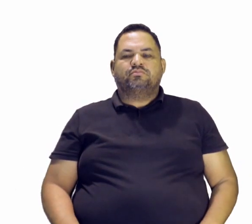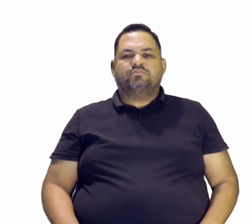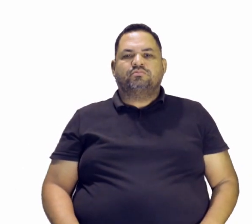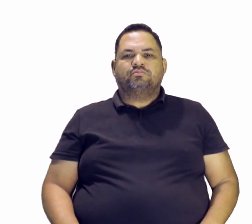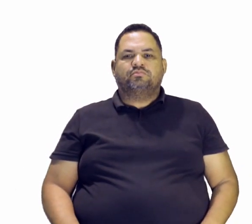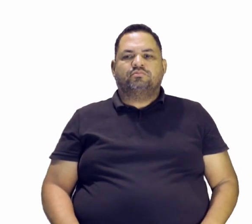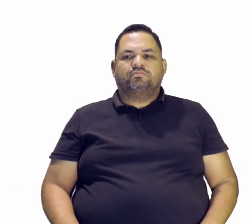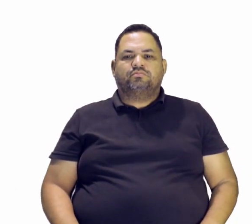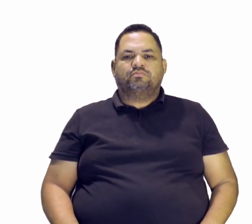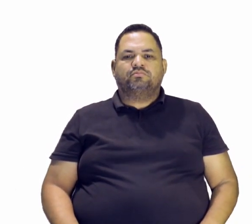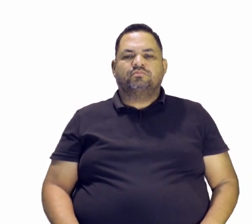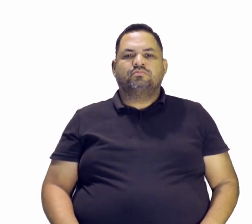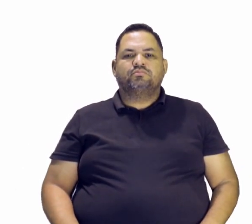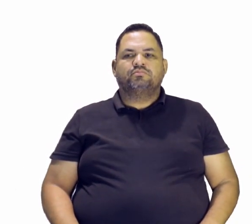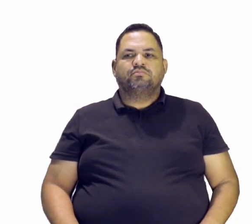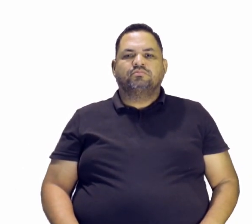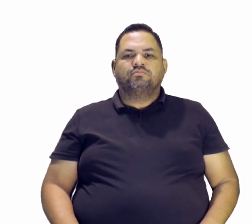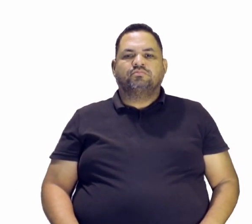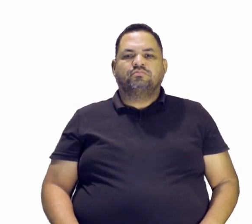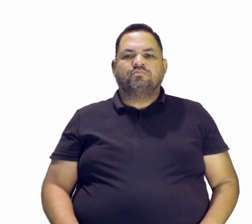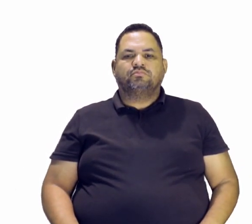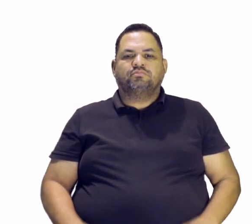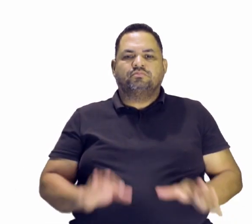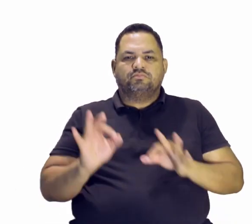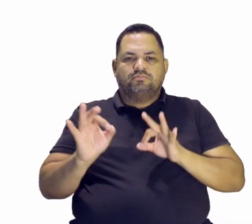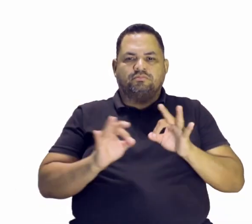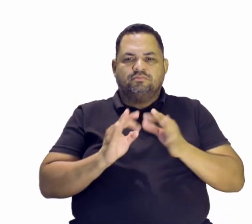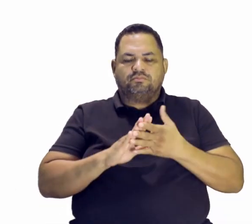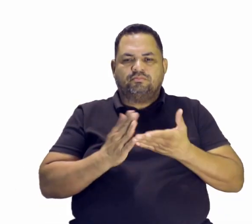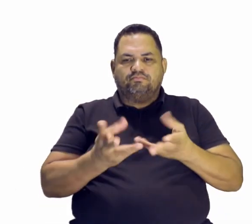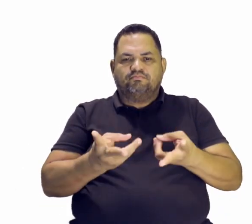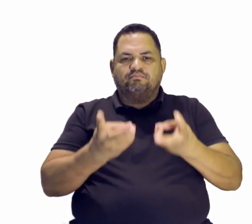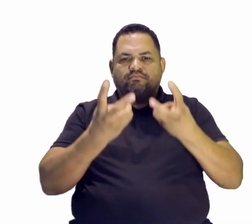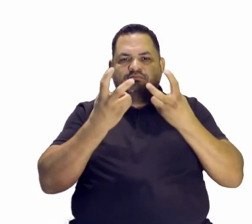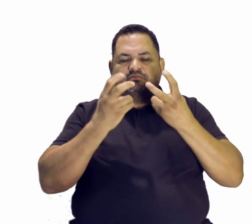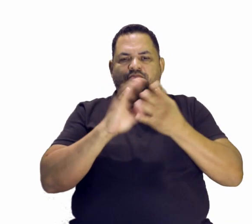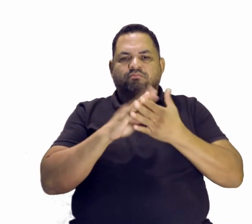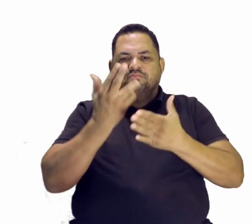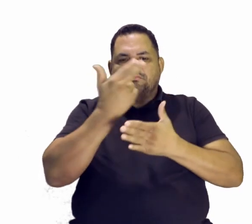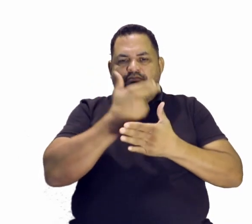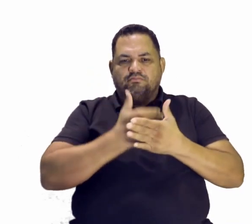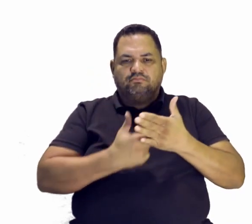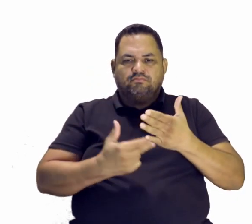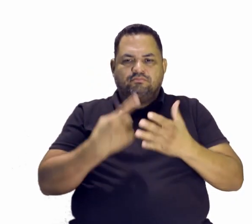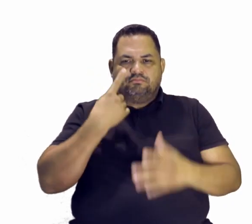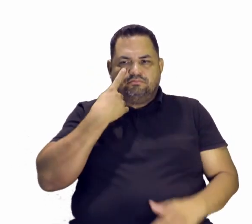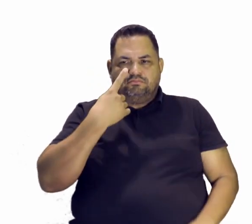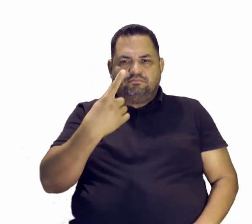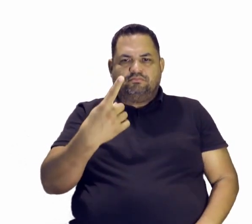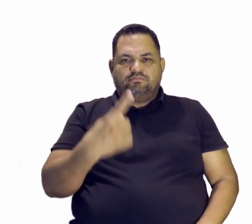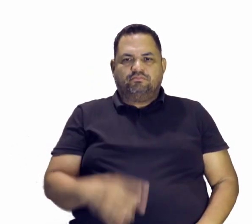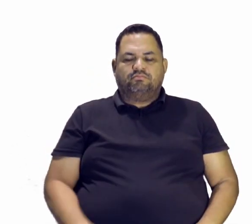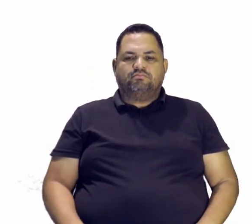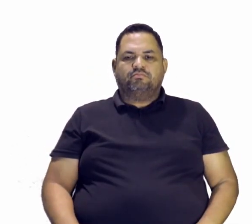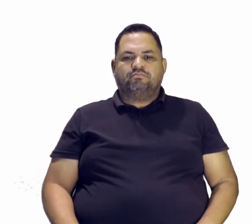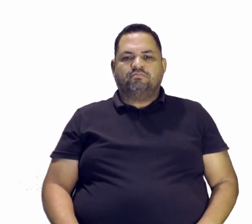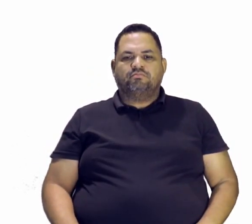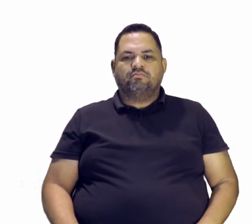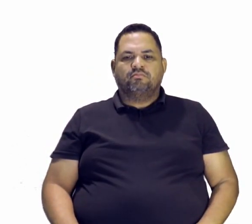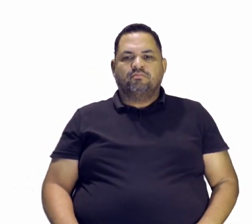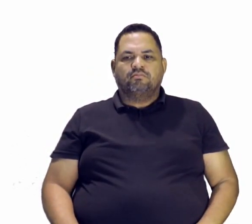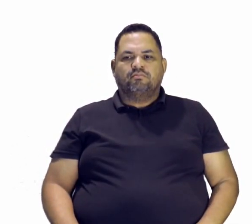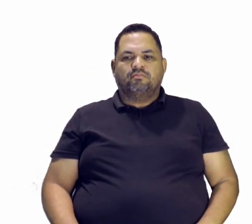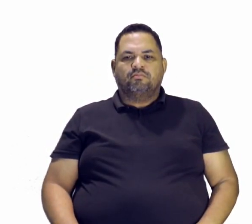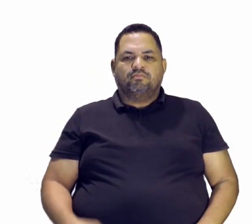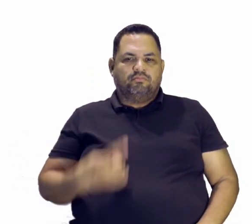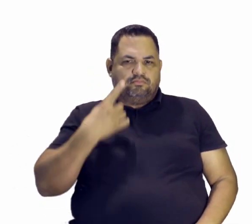como que eu vou te falar? Mais uniforme. Perceba que o desenho aqui, dá uma olhadinha, olha esse músculo esquelético, olha